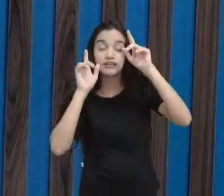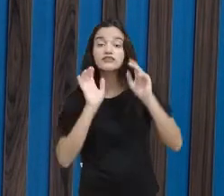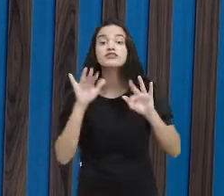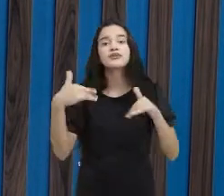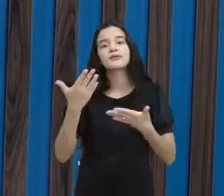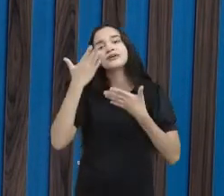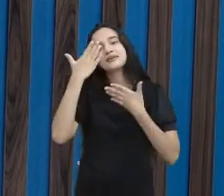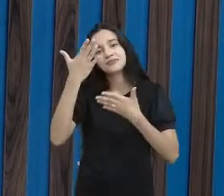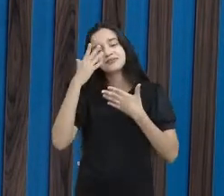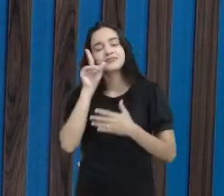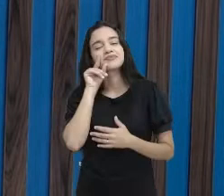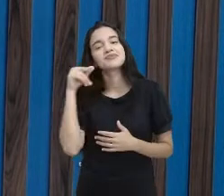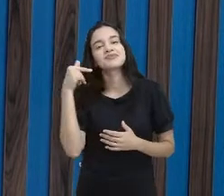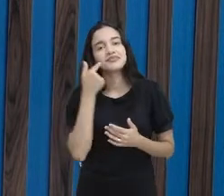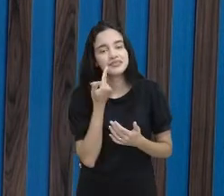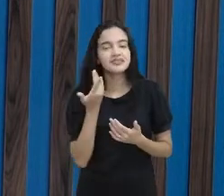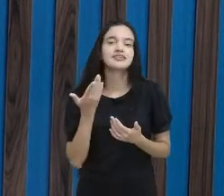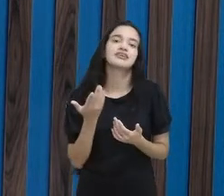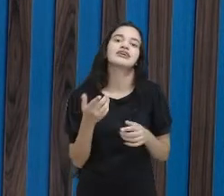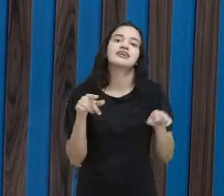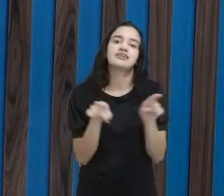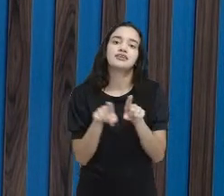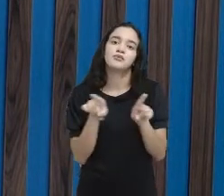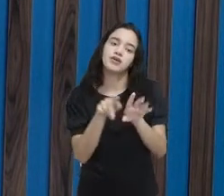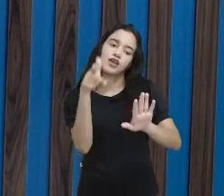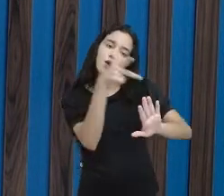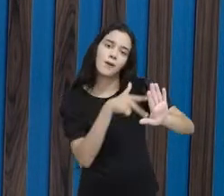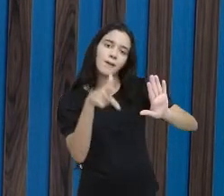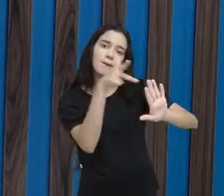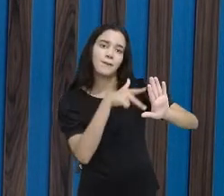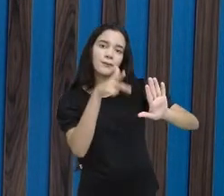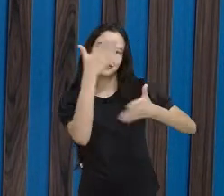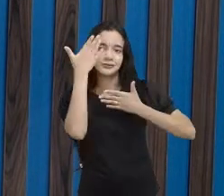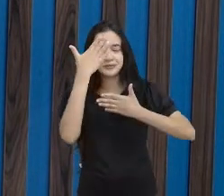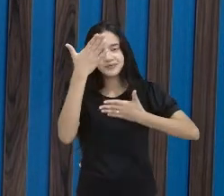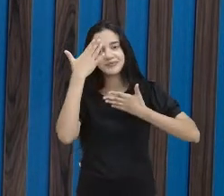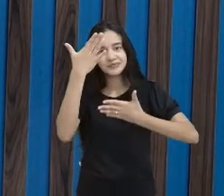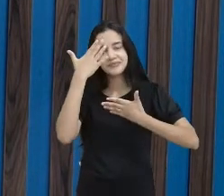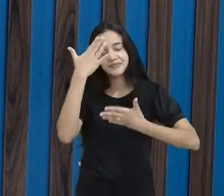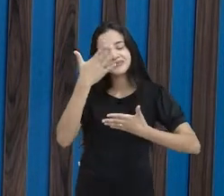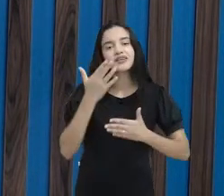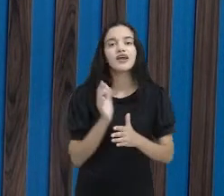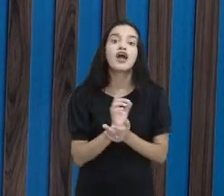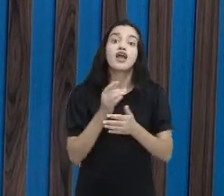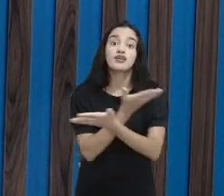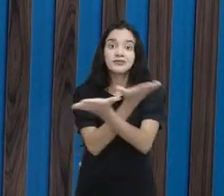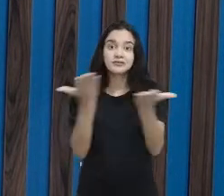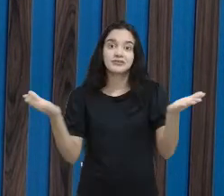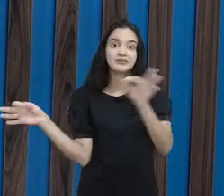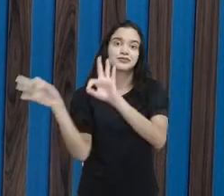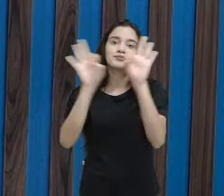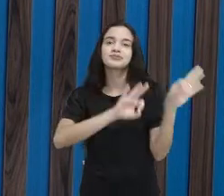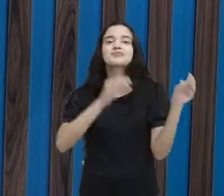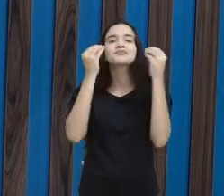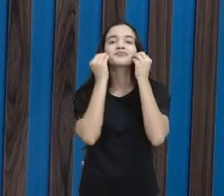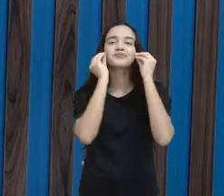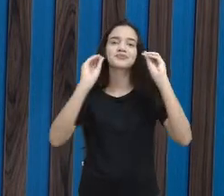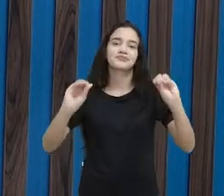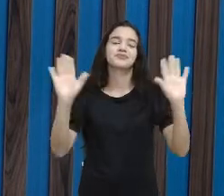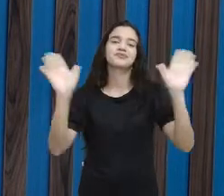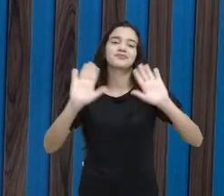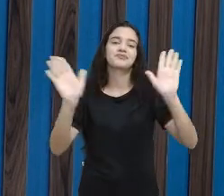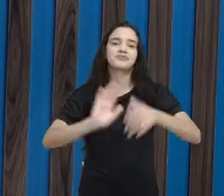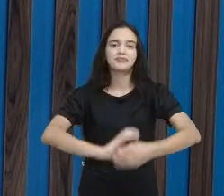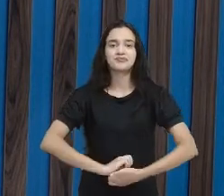meu agradecimento a Midian, né, ao pessoal do estúdio que está ali fazendo tudo acontecer também, e a vocês que estão nos assistindo, um cheiro e